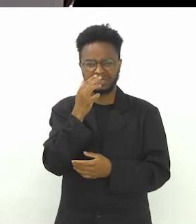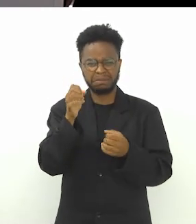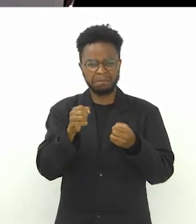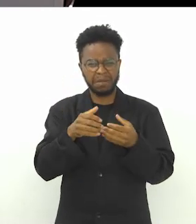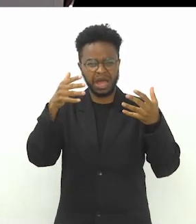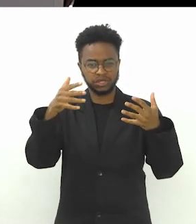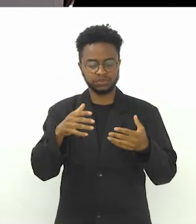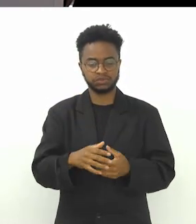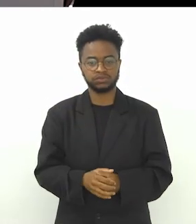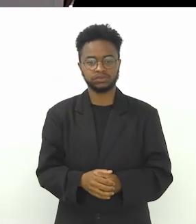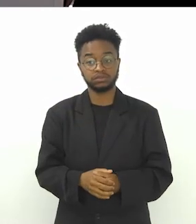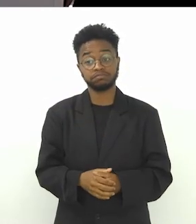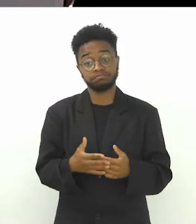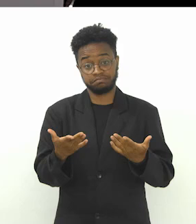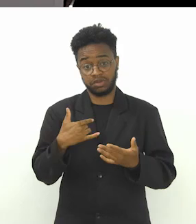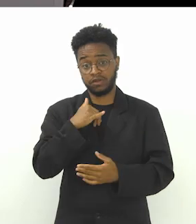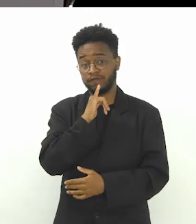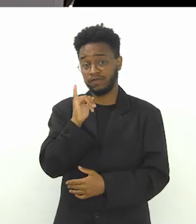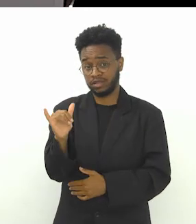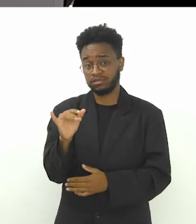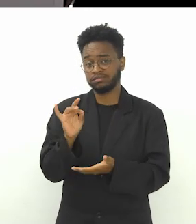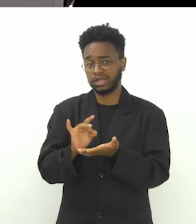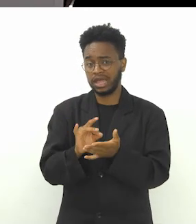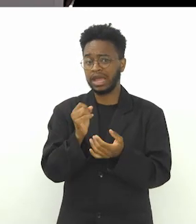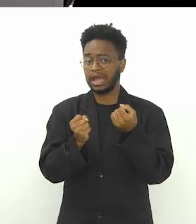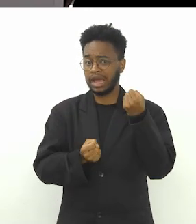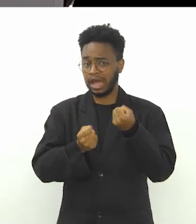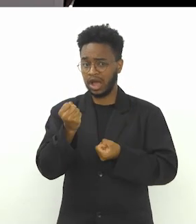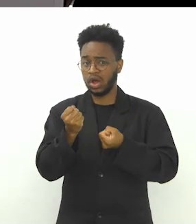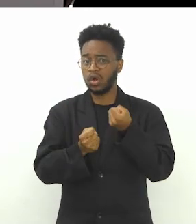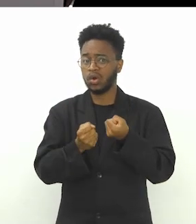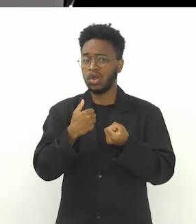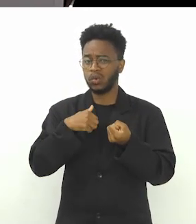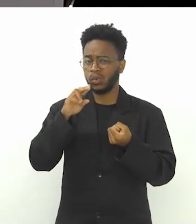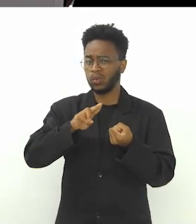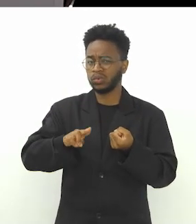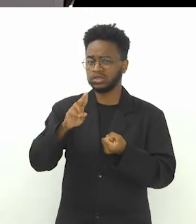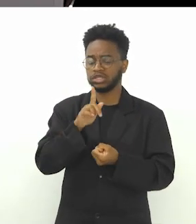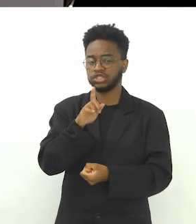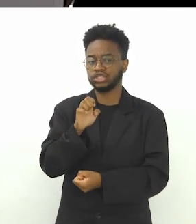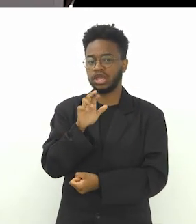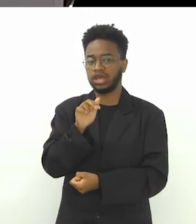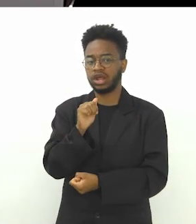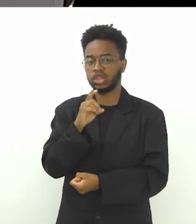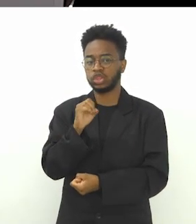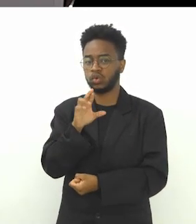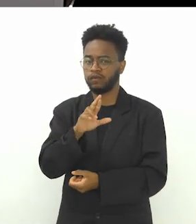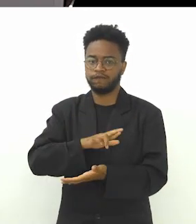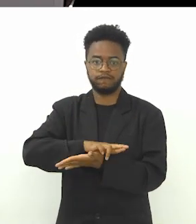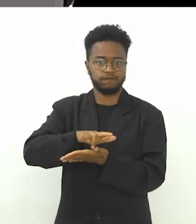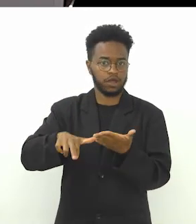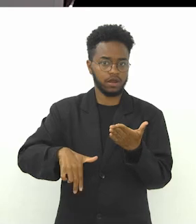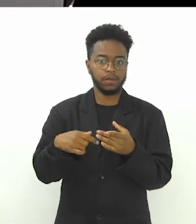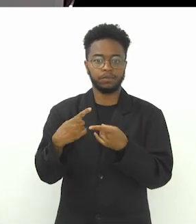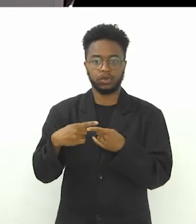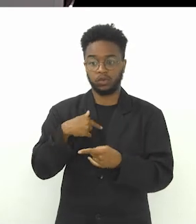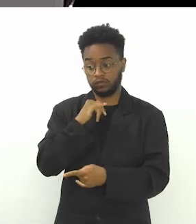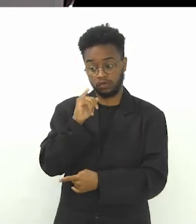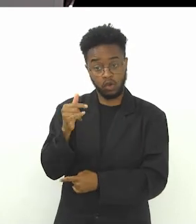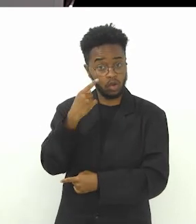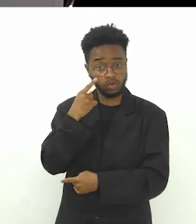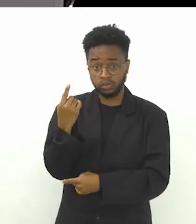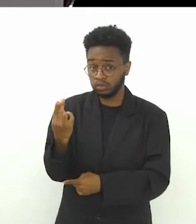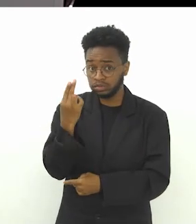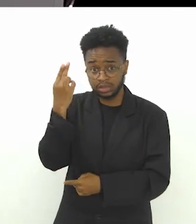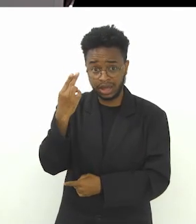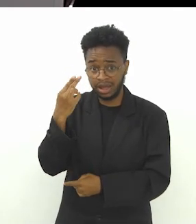mágico. Ele é mágico. E eu vou te falar, foi um dos carros que mais eu consumi gerador. Porque chegou uma hora que eu virei para ele e falei assim, Alex,